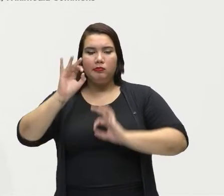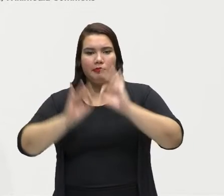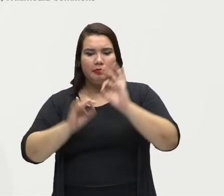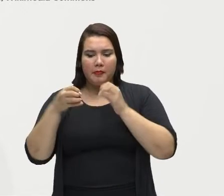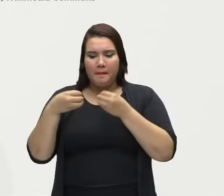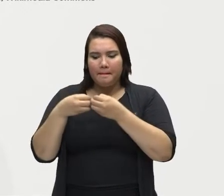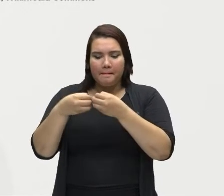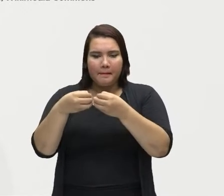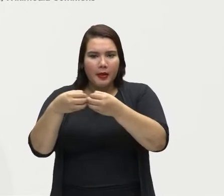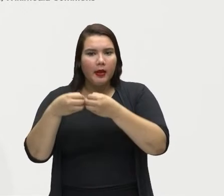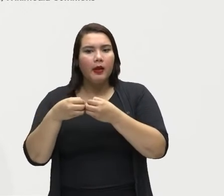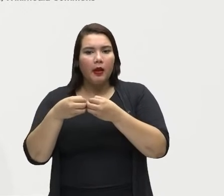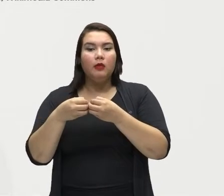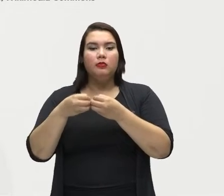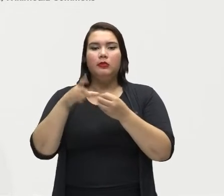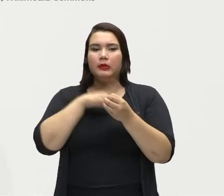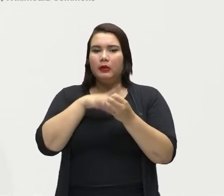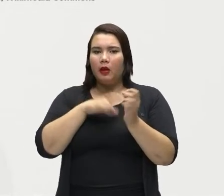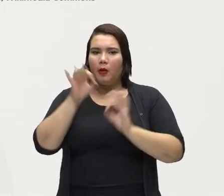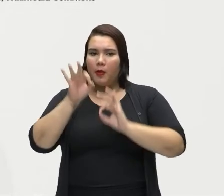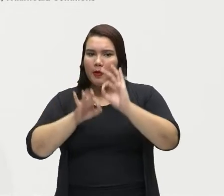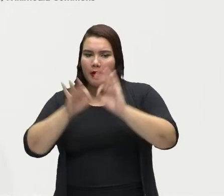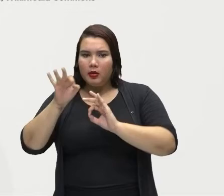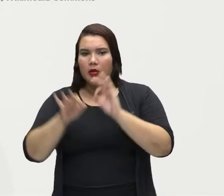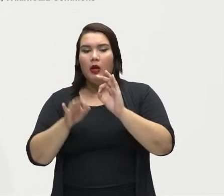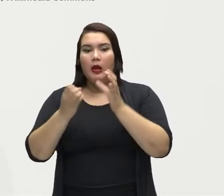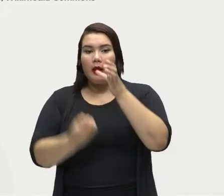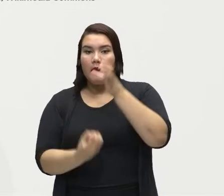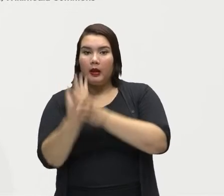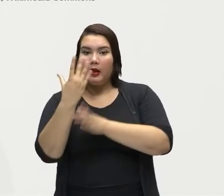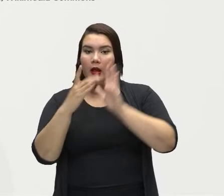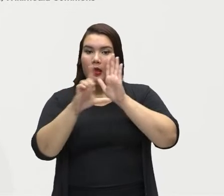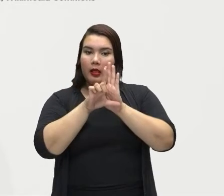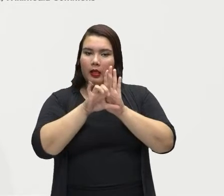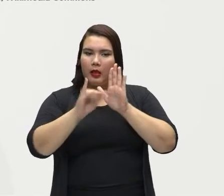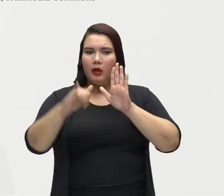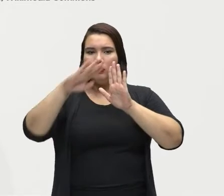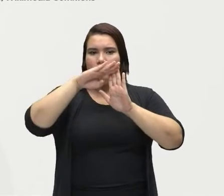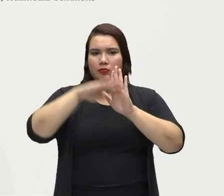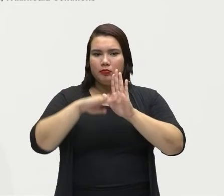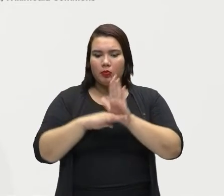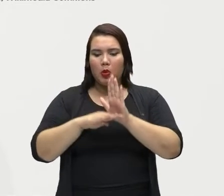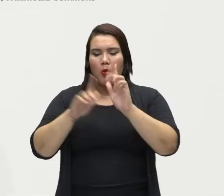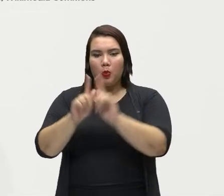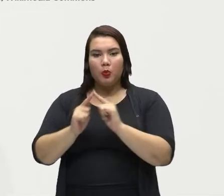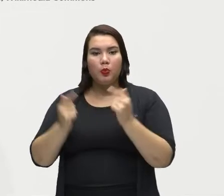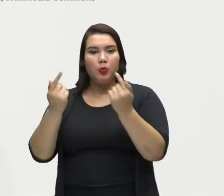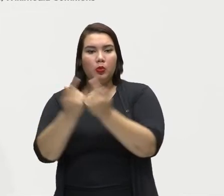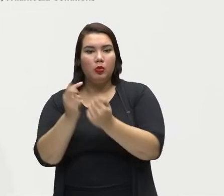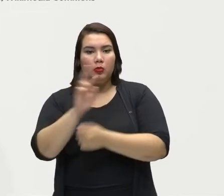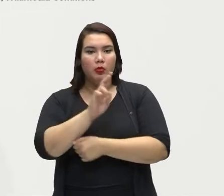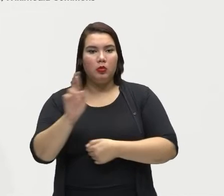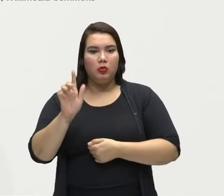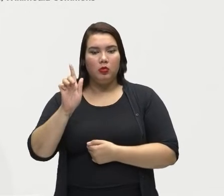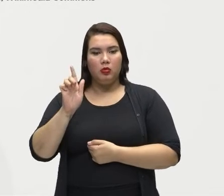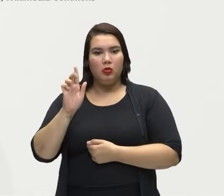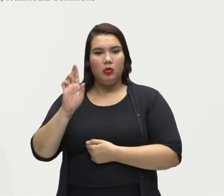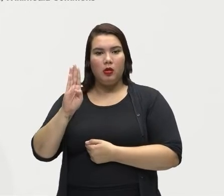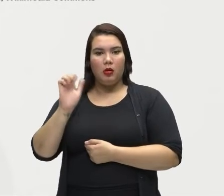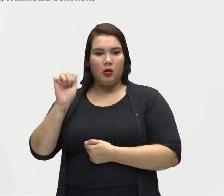fronteiras bem definidas, formulando também leis por meio de uma assembleia chamada de